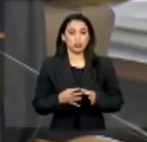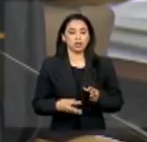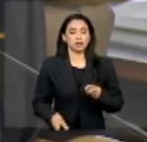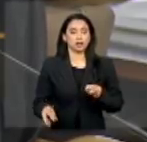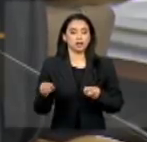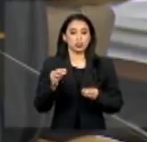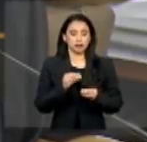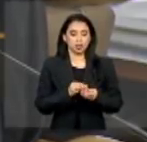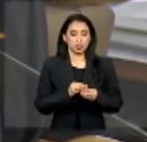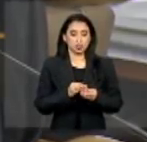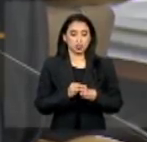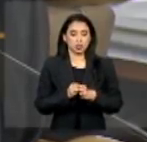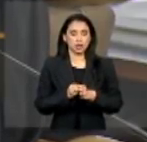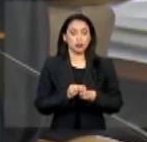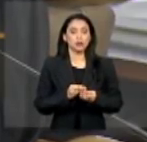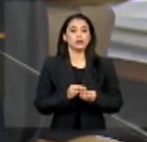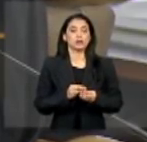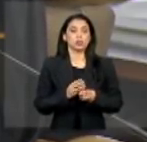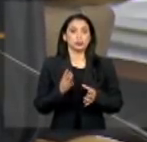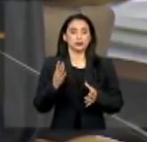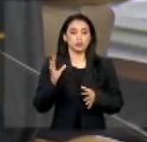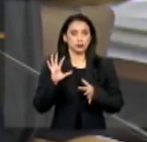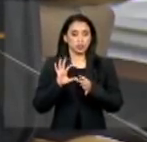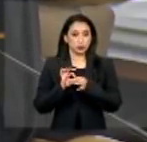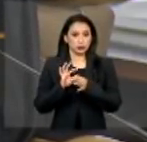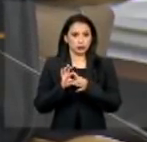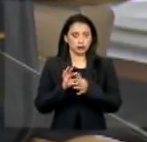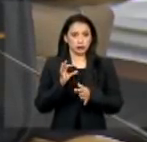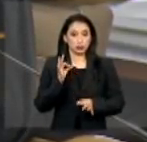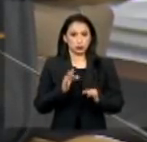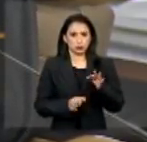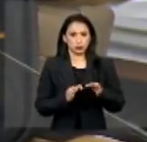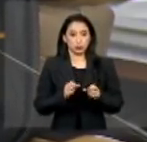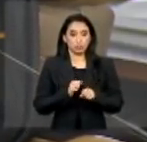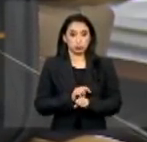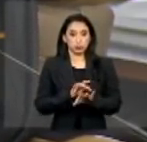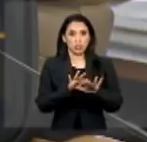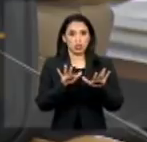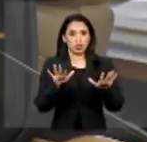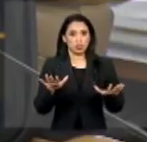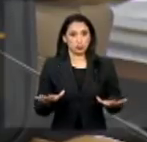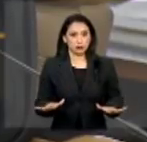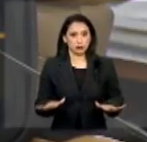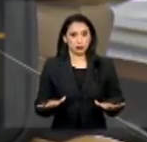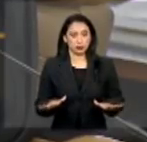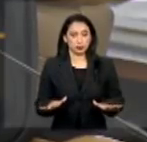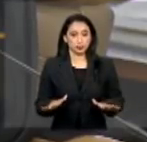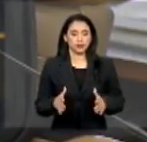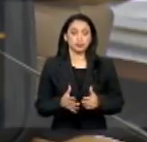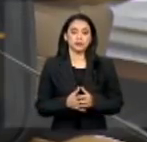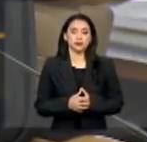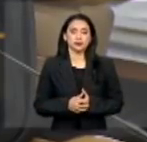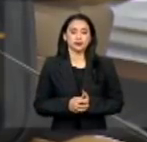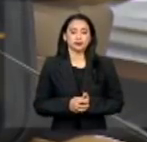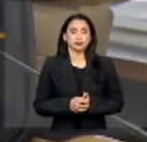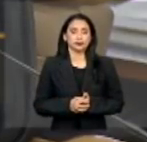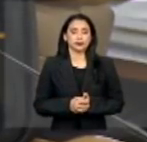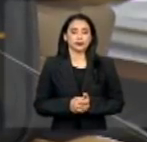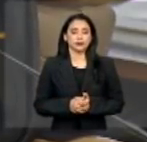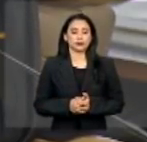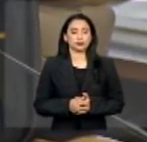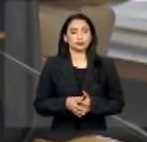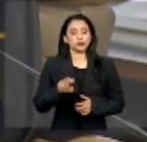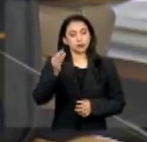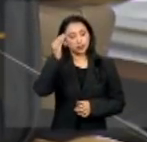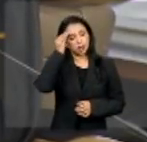contexto jurídico de maior amplitude a rigor entendo que a matéria